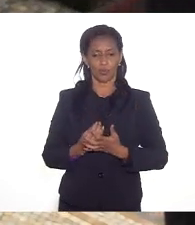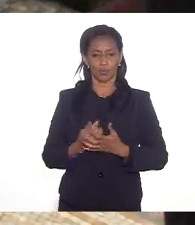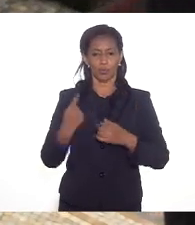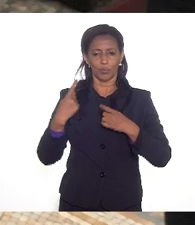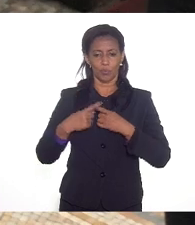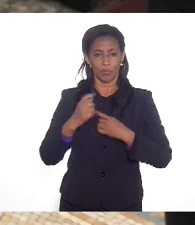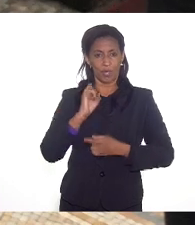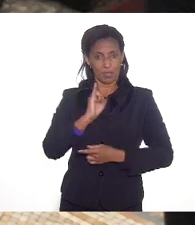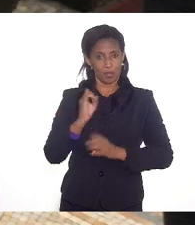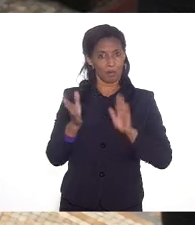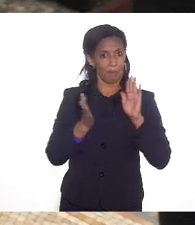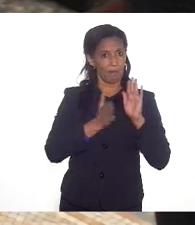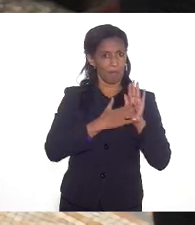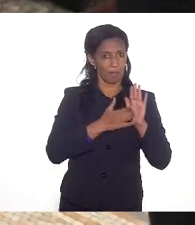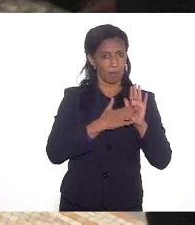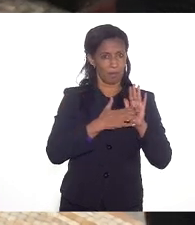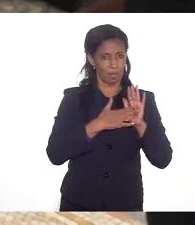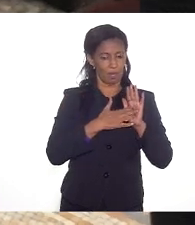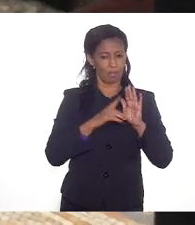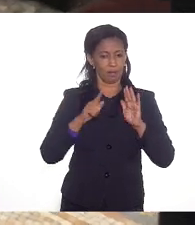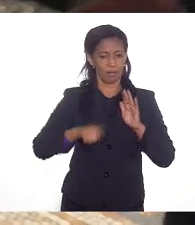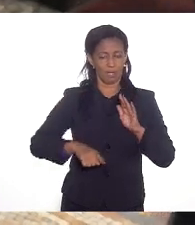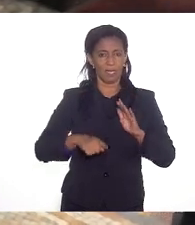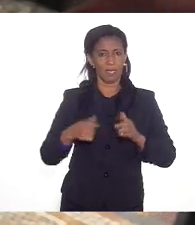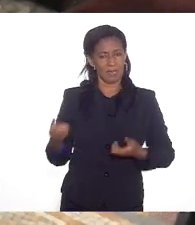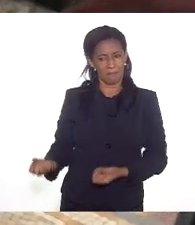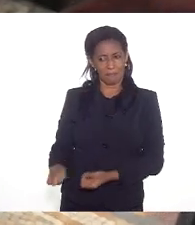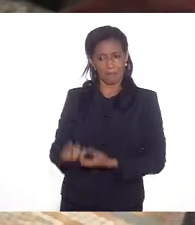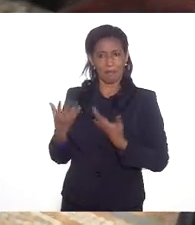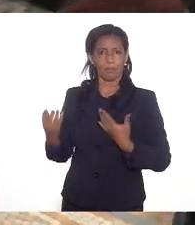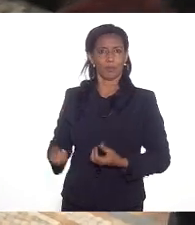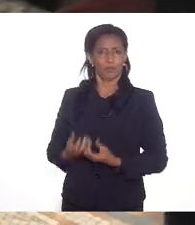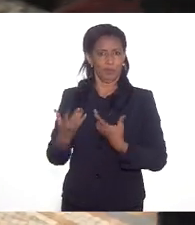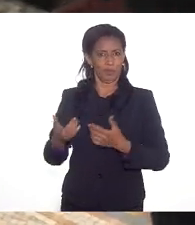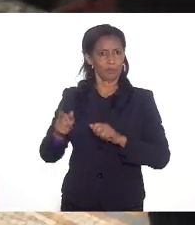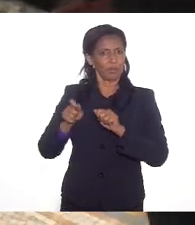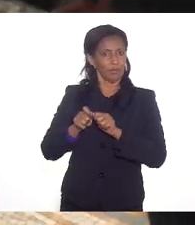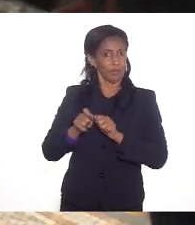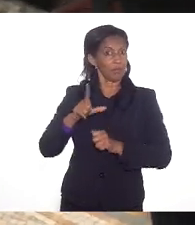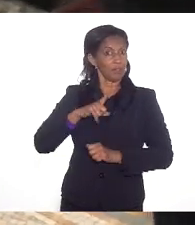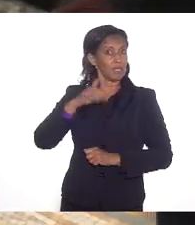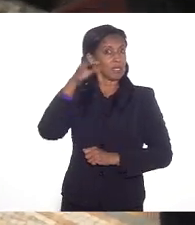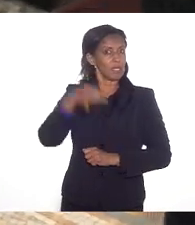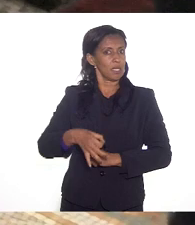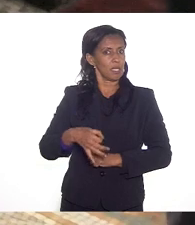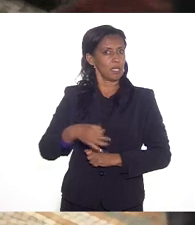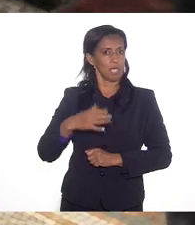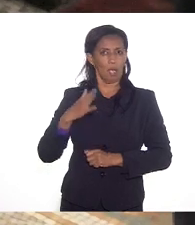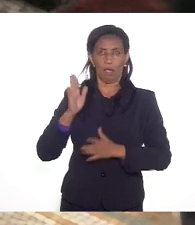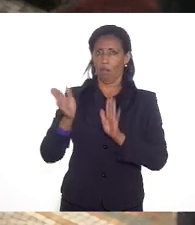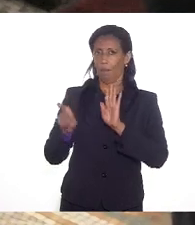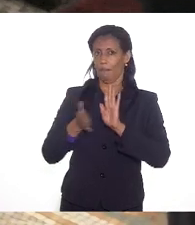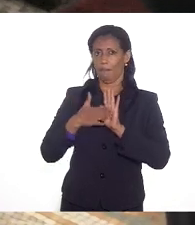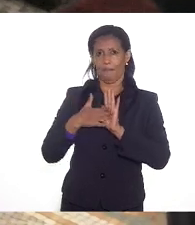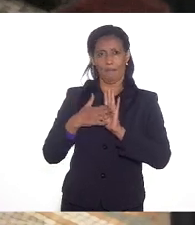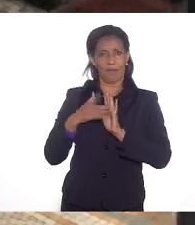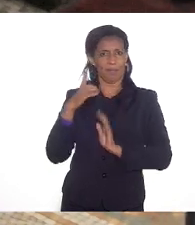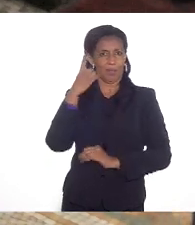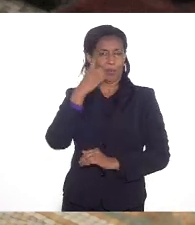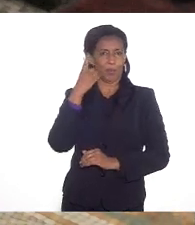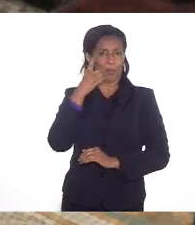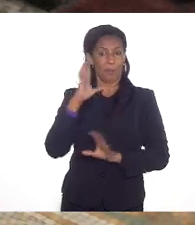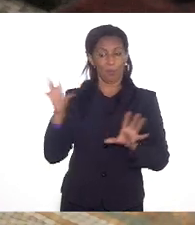porque se o nosso mandato Ele é bem produzido efeito Pode ter certeza não é somente pelo parlamentar